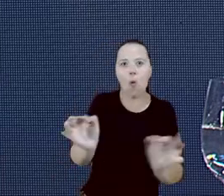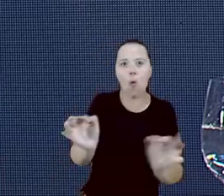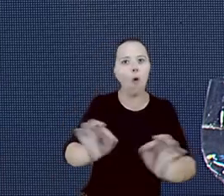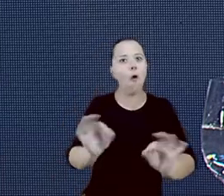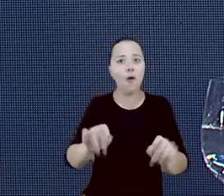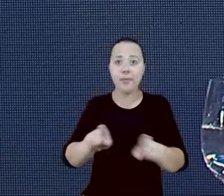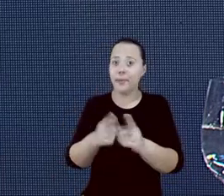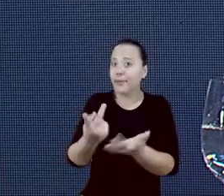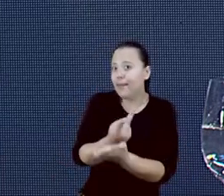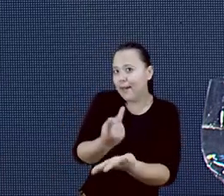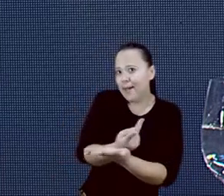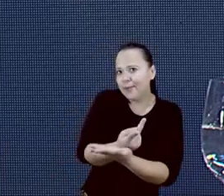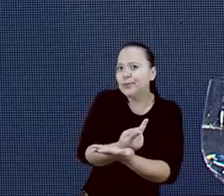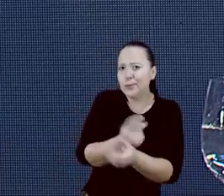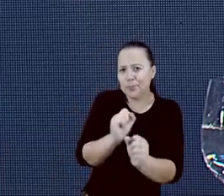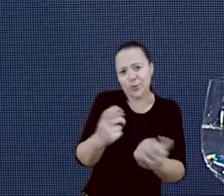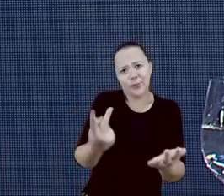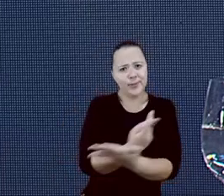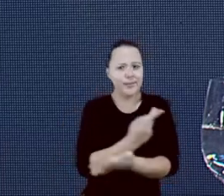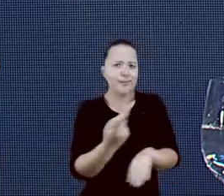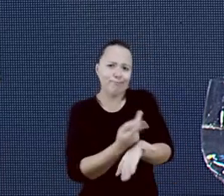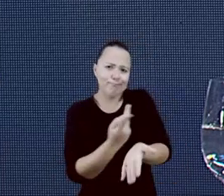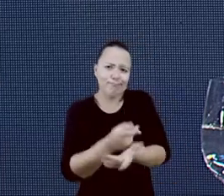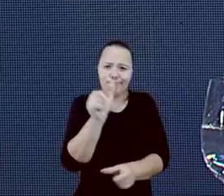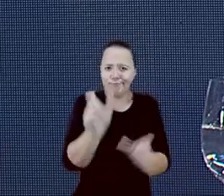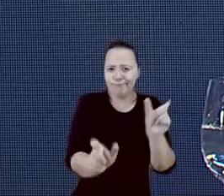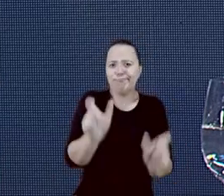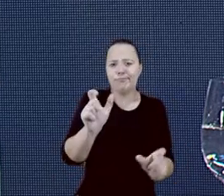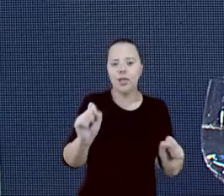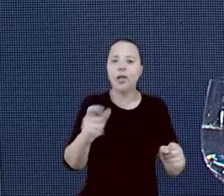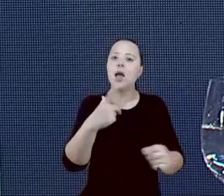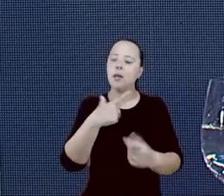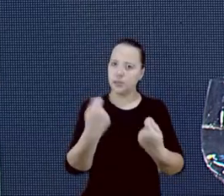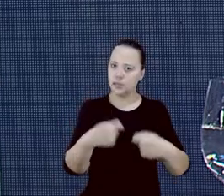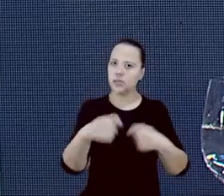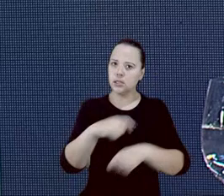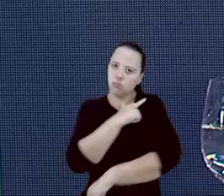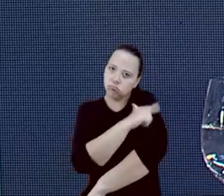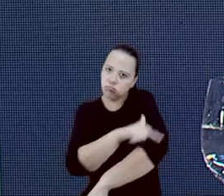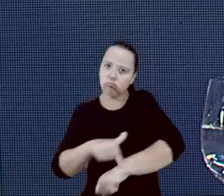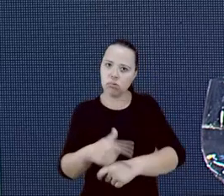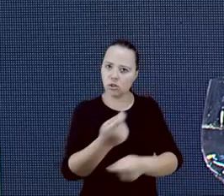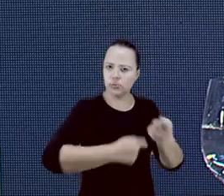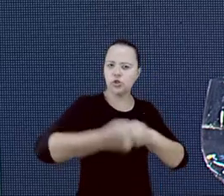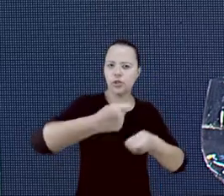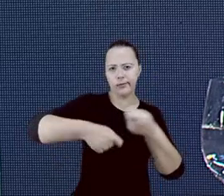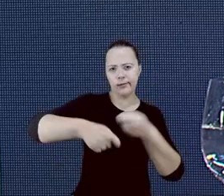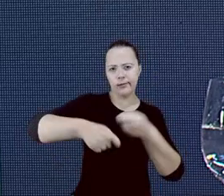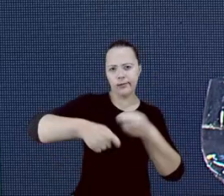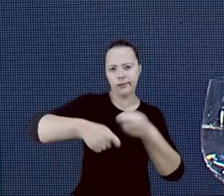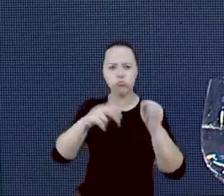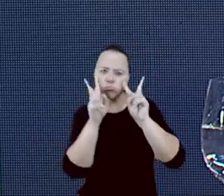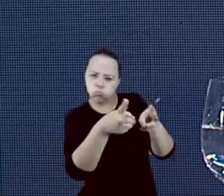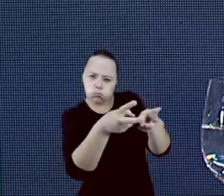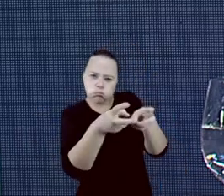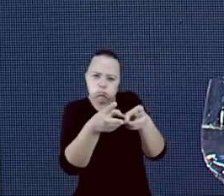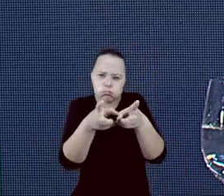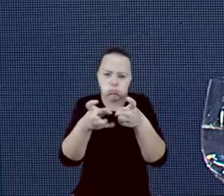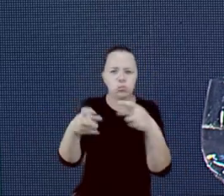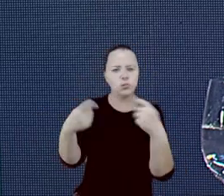infalível E aí Nessas horas a disciplina questão é muito importante então você ter alocações